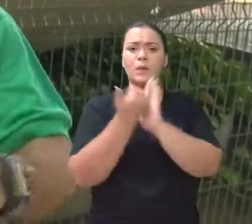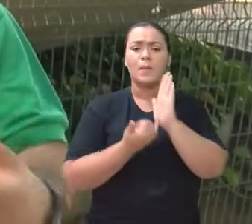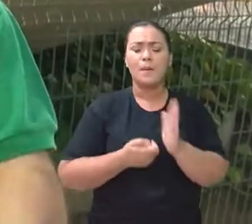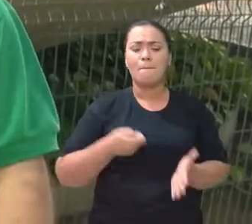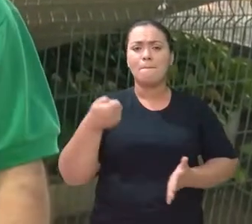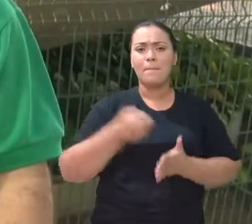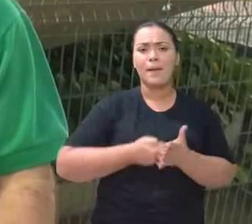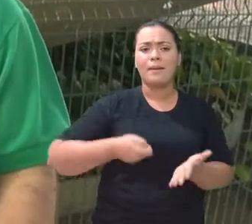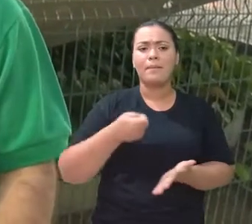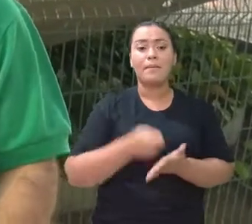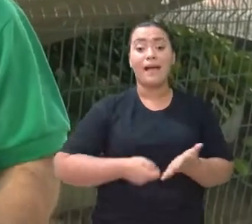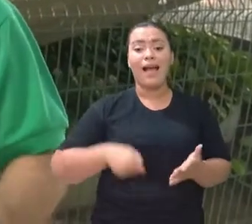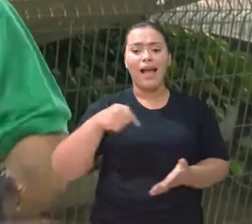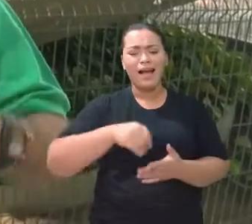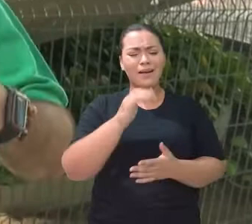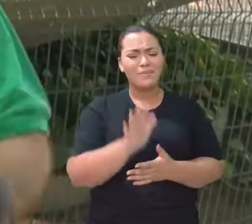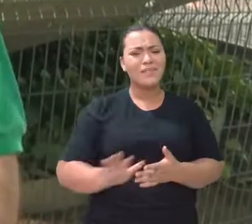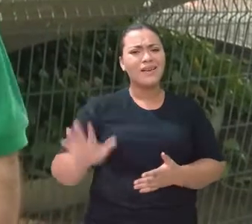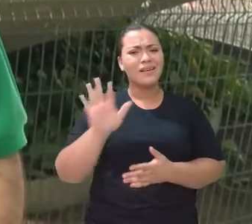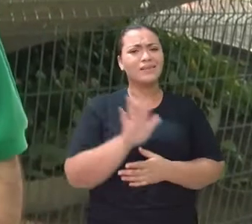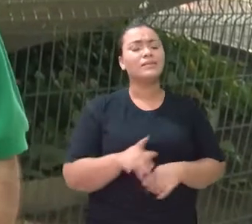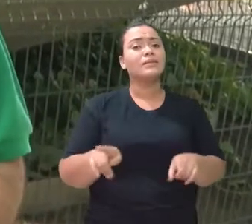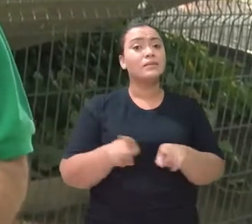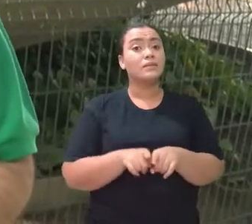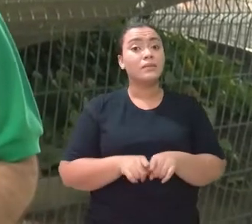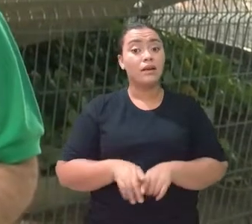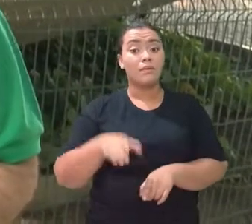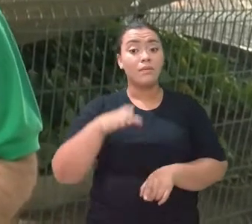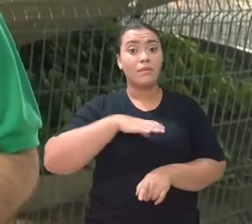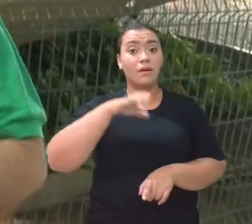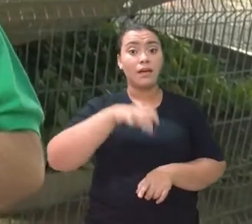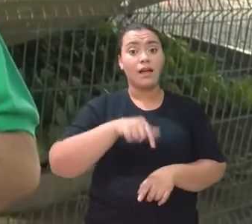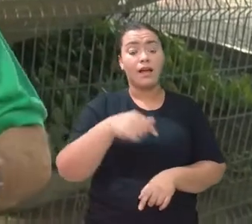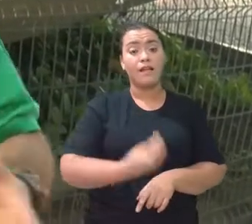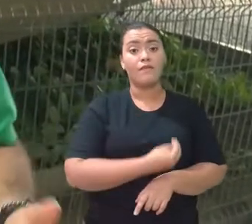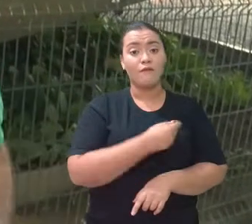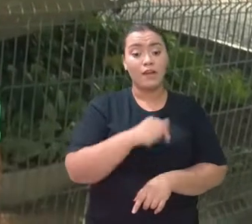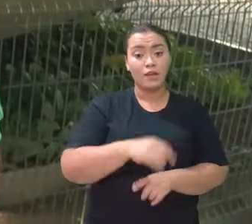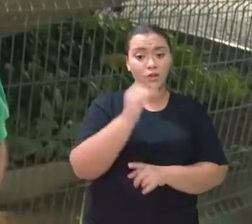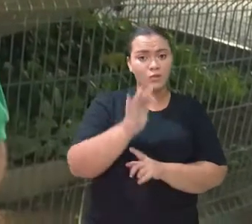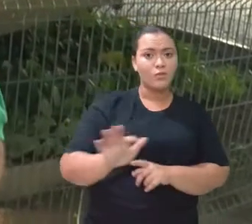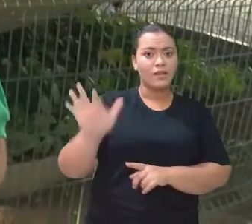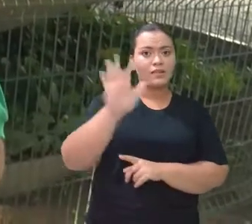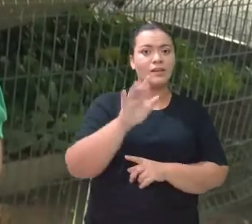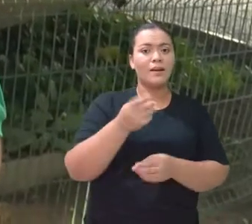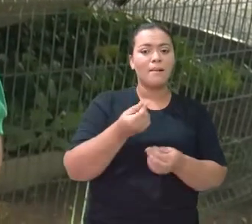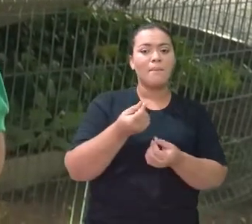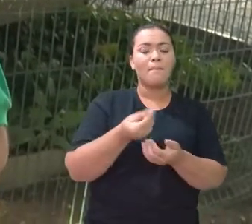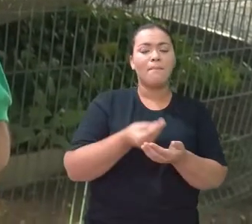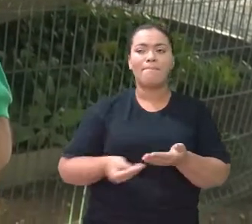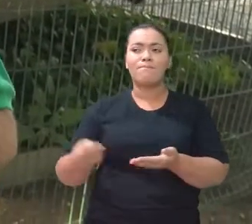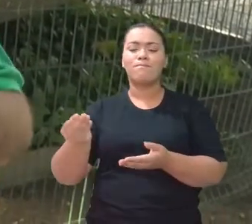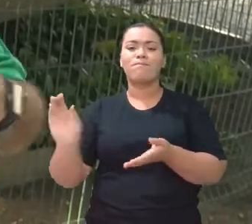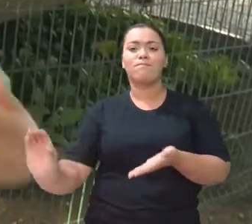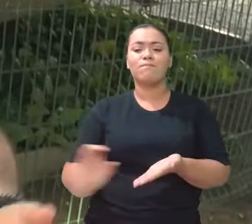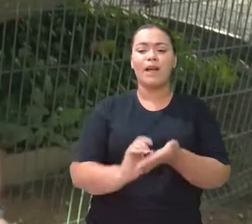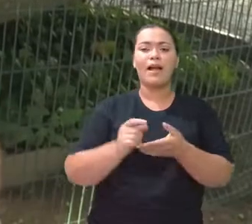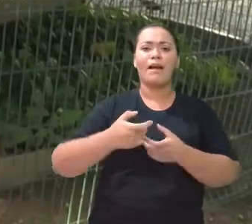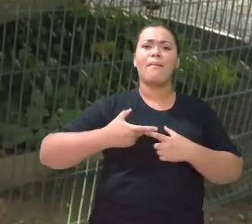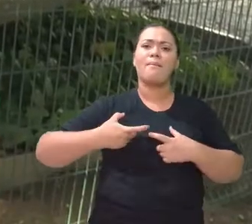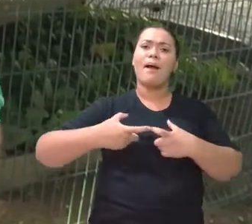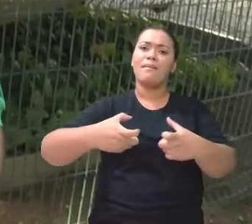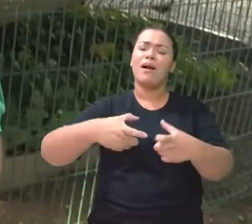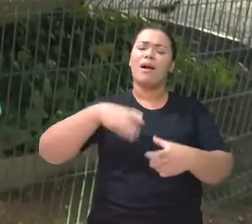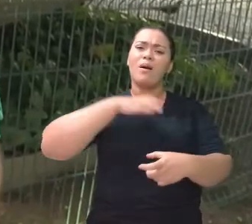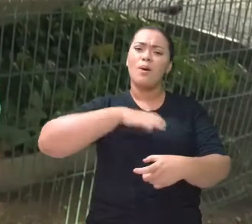para os brasileiros, né, e para os portugueses que aqui moravam, para custear as guerras de Portugal e também,